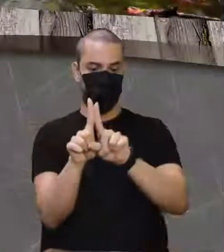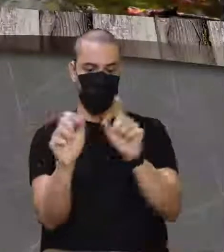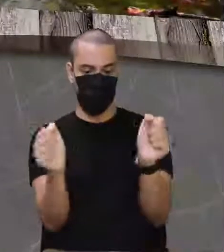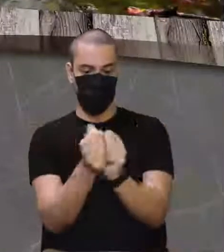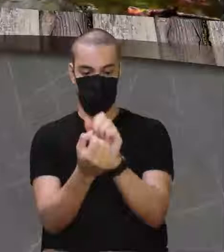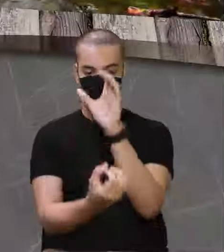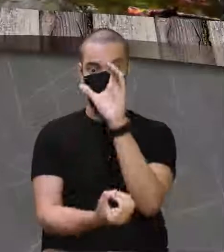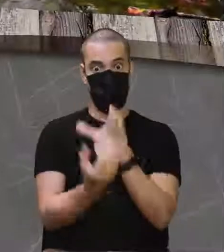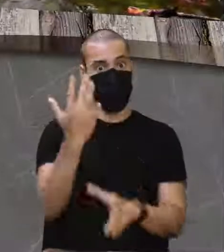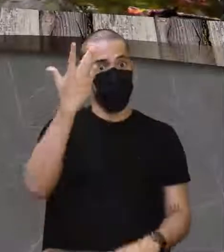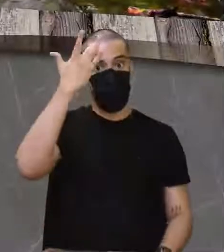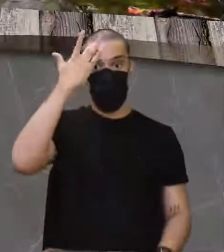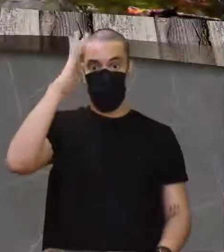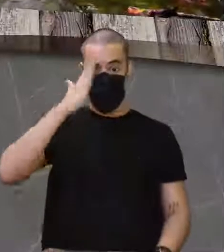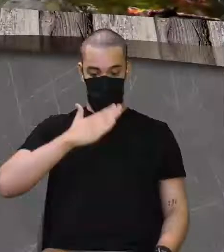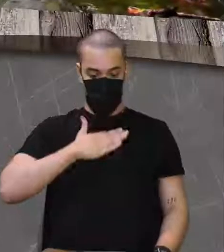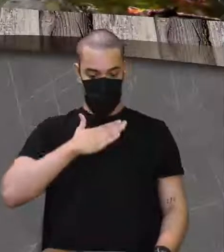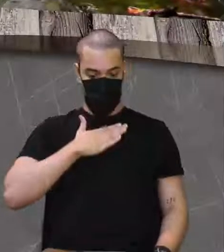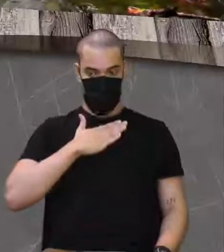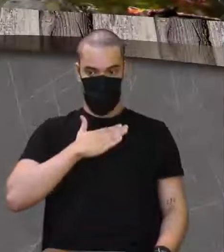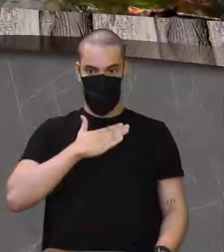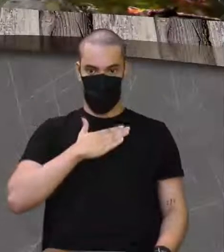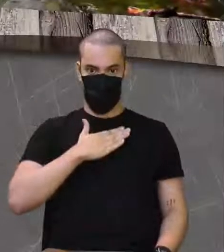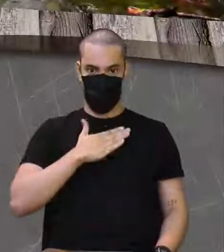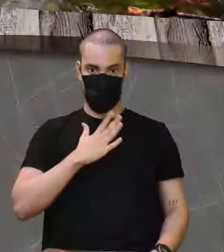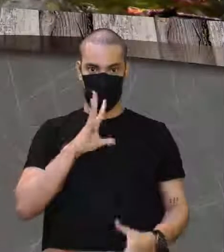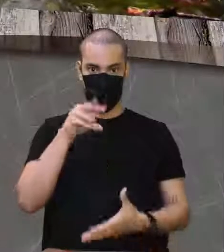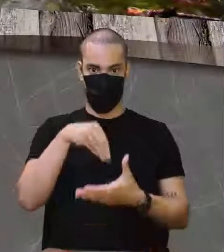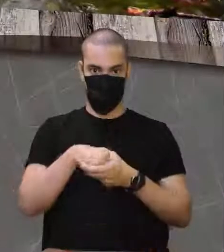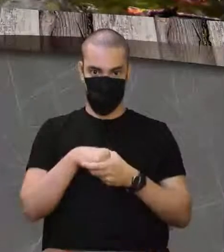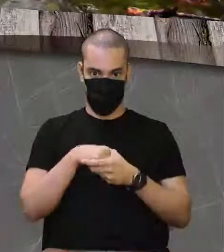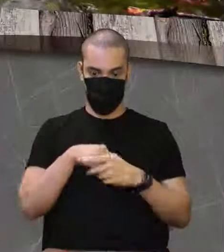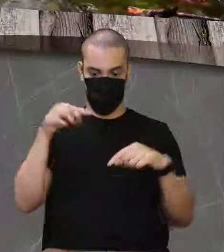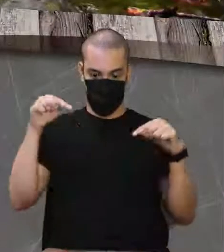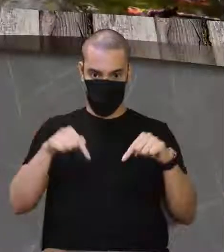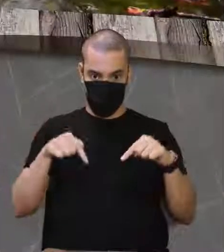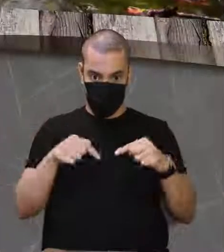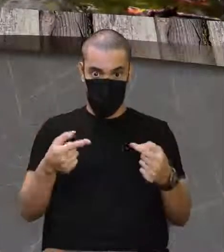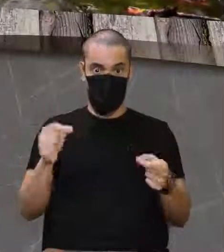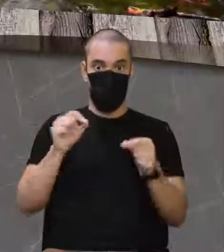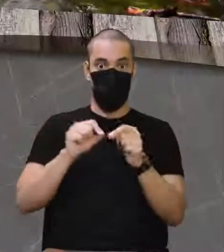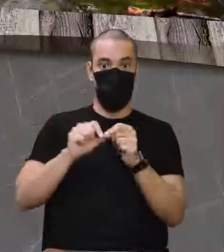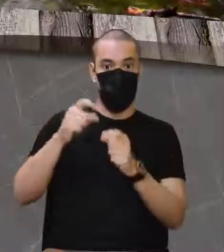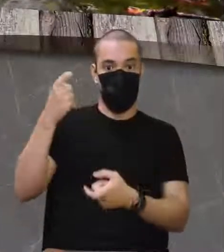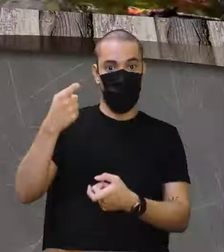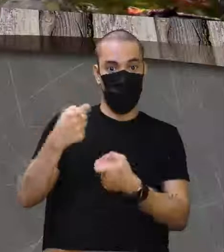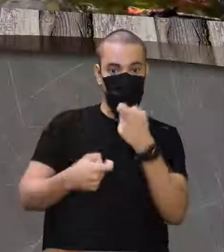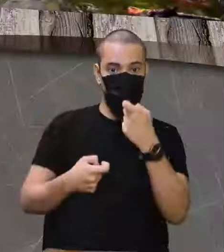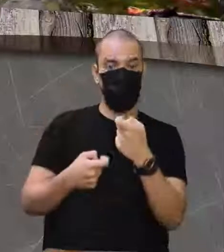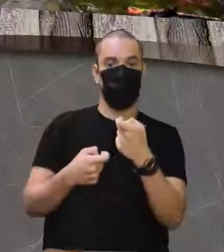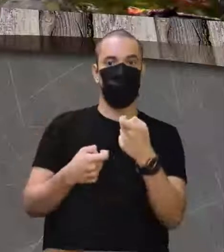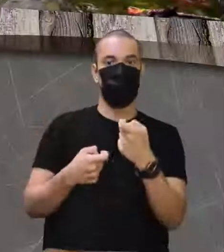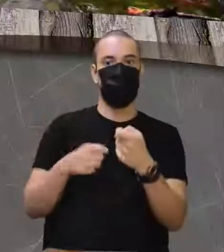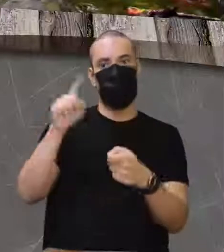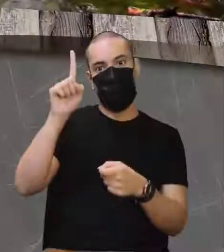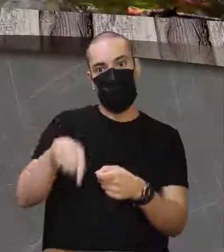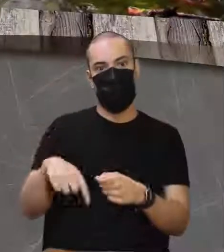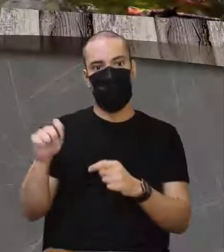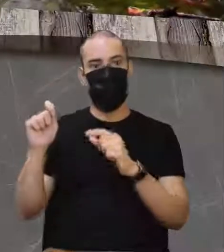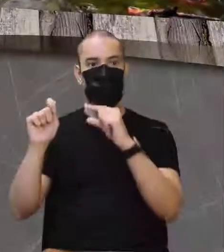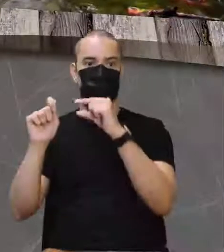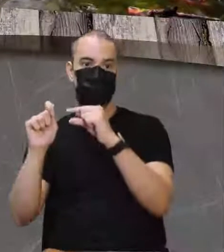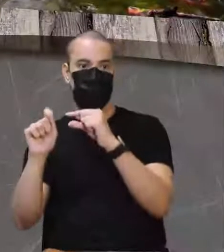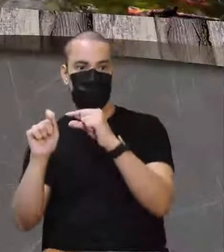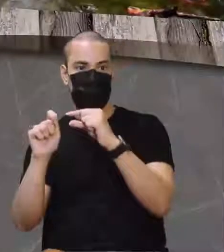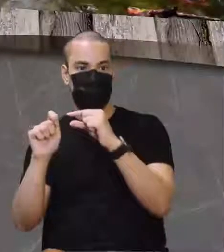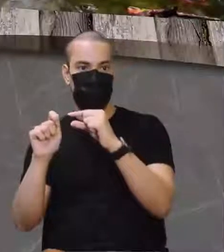Eu não sei se essa minha característica aqui, nesse óvulo, no momento dessa reprodução, se ela é azinho,